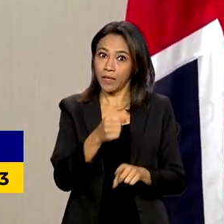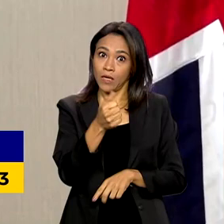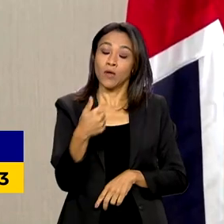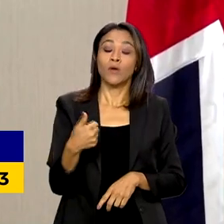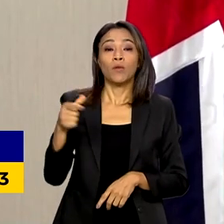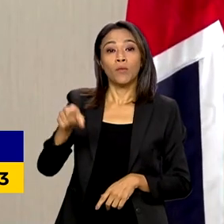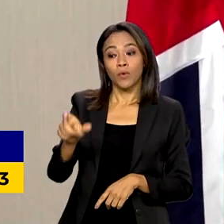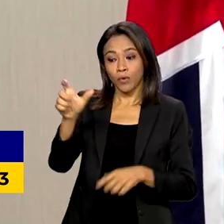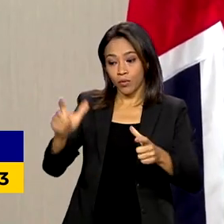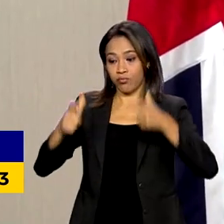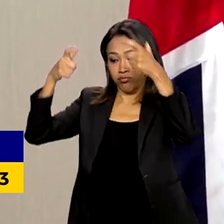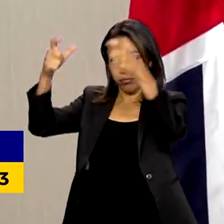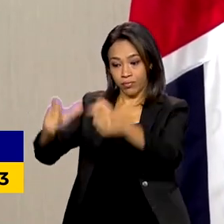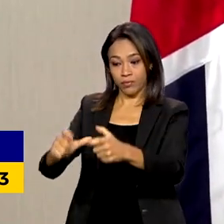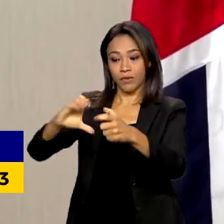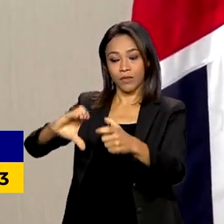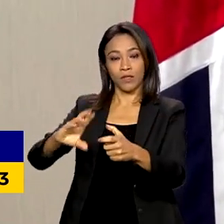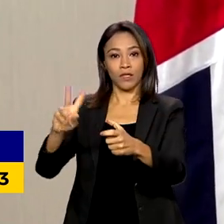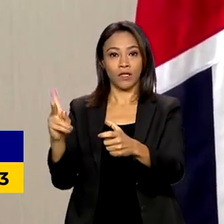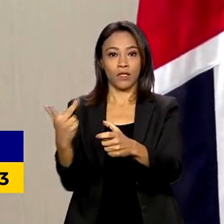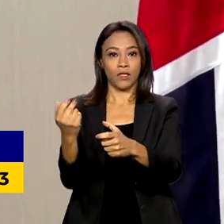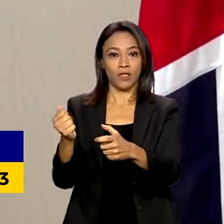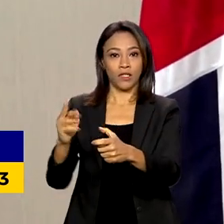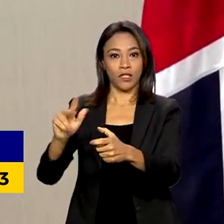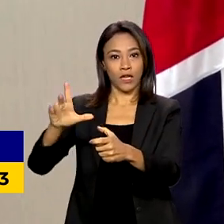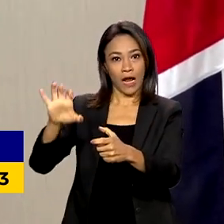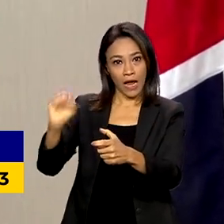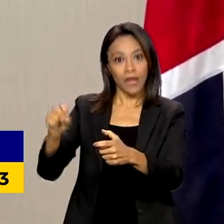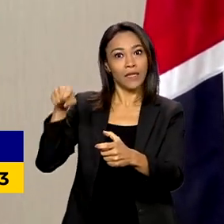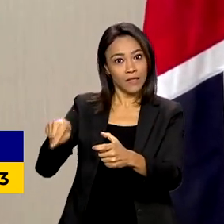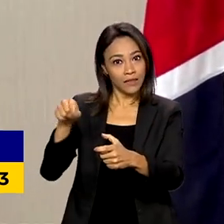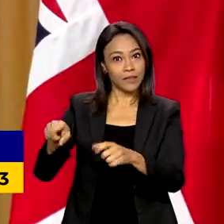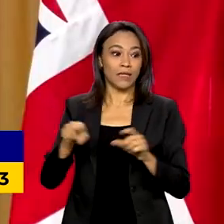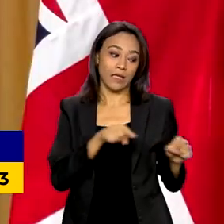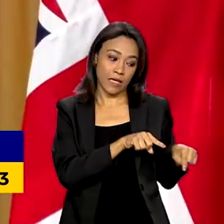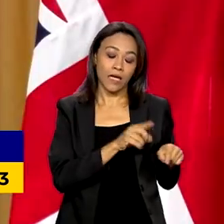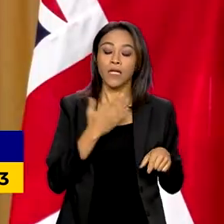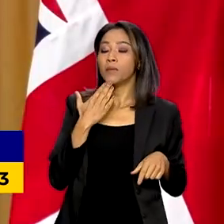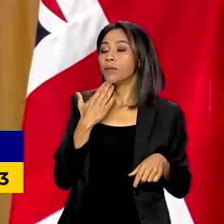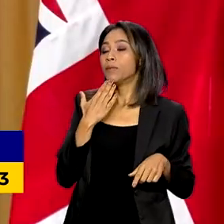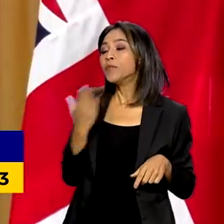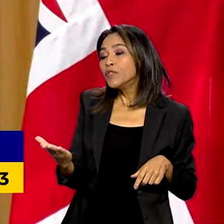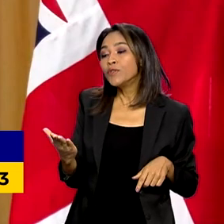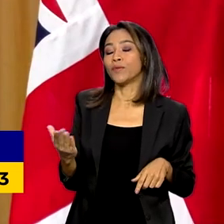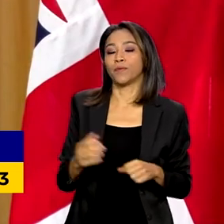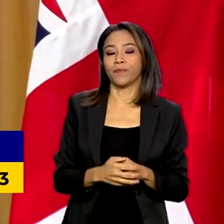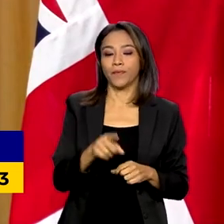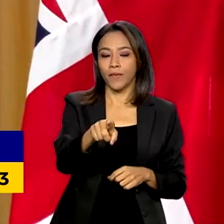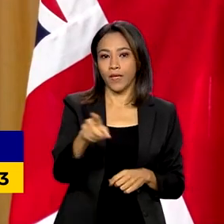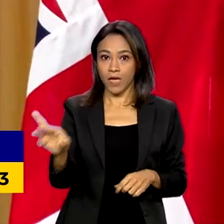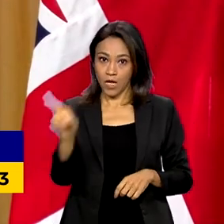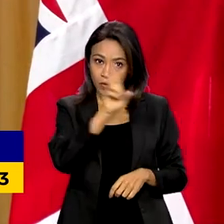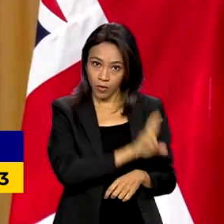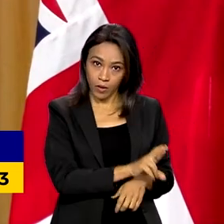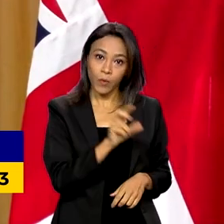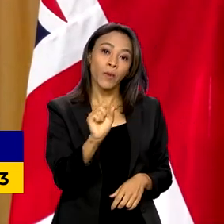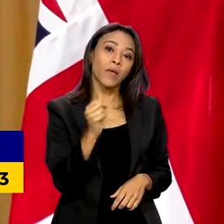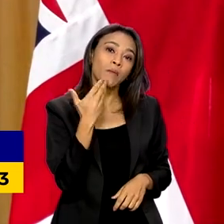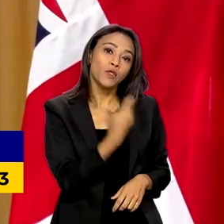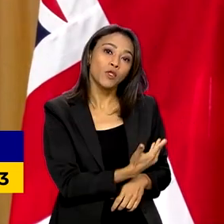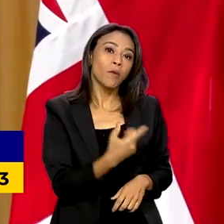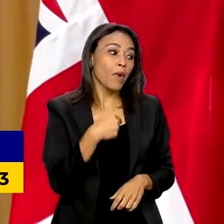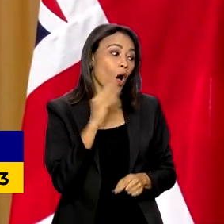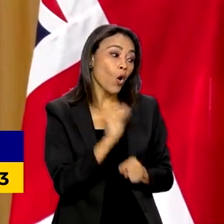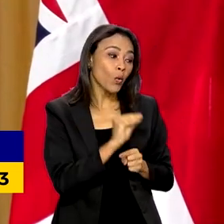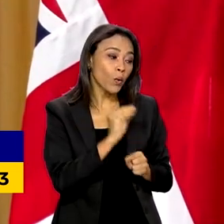terceiro no Palácio de buckman onde recebeu um pedido do monarca a primeira coisa que o rei disse para mim foi para mim